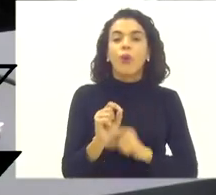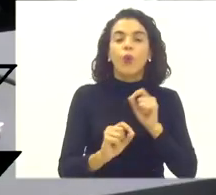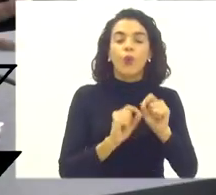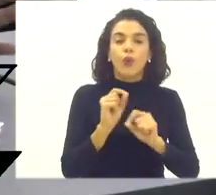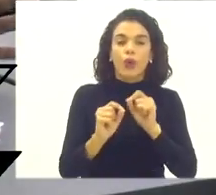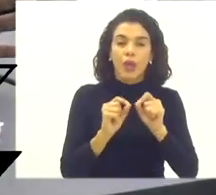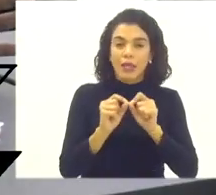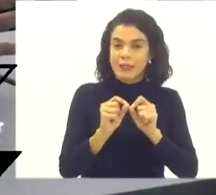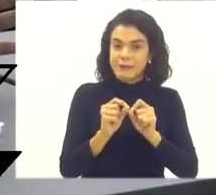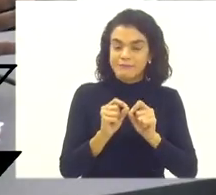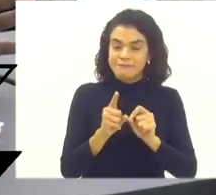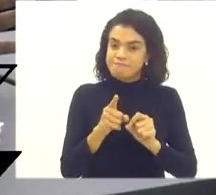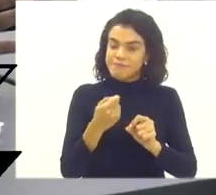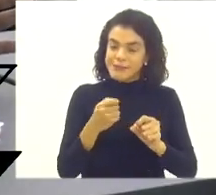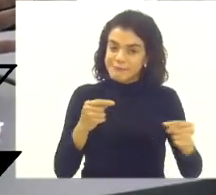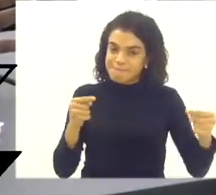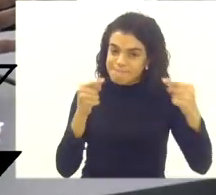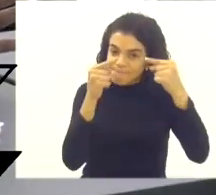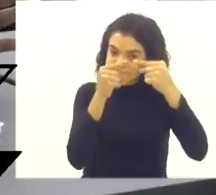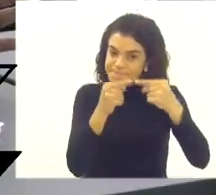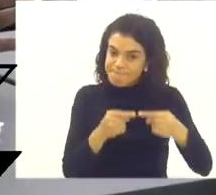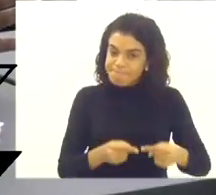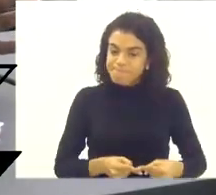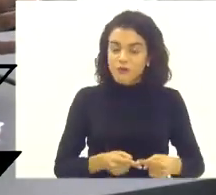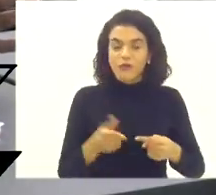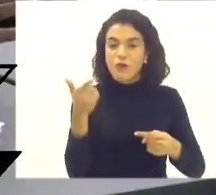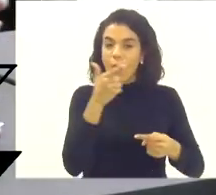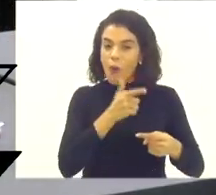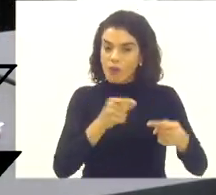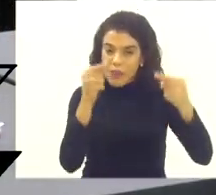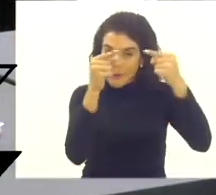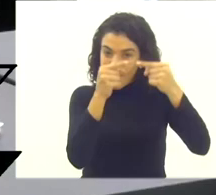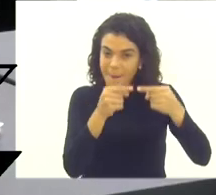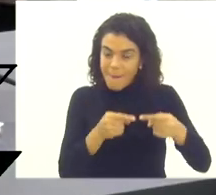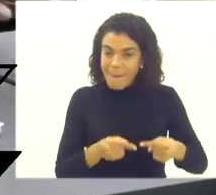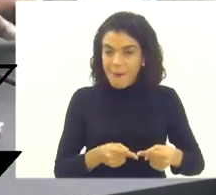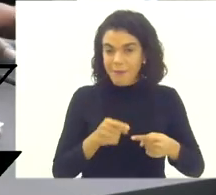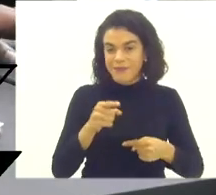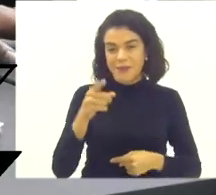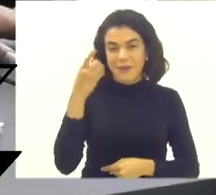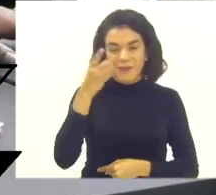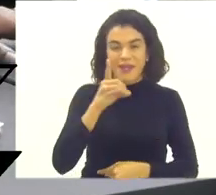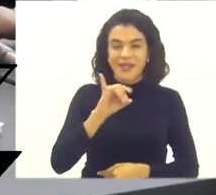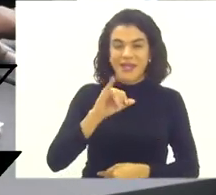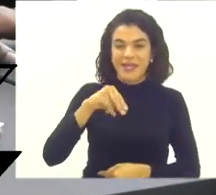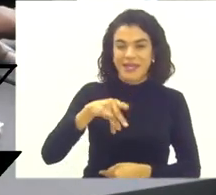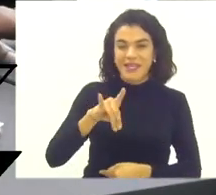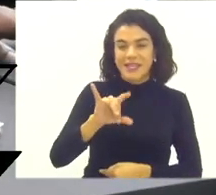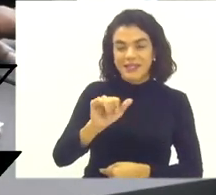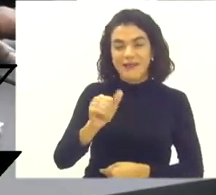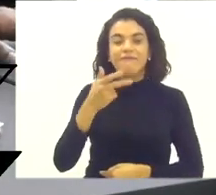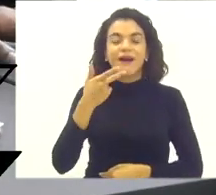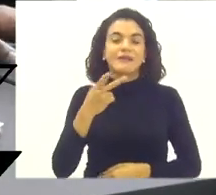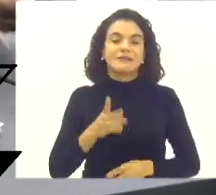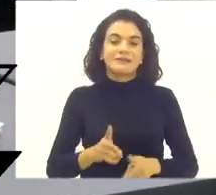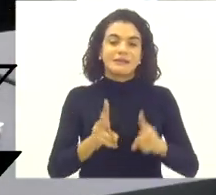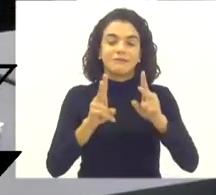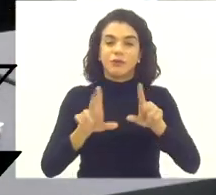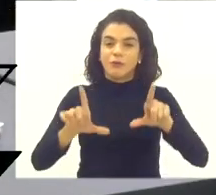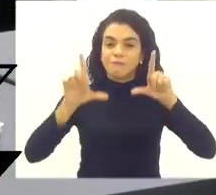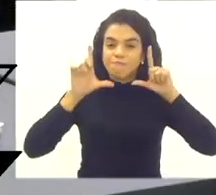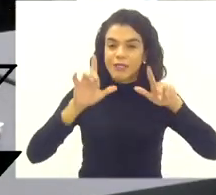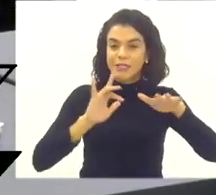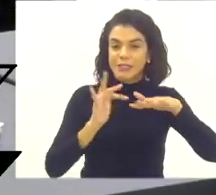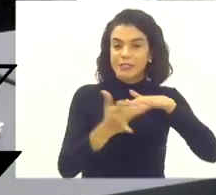alcançar esse papel e bom quando você não alcança né deputada índia fala muitas vezes sobre a exposição nas redes e